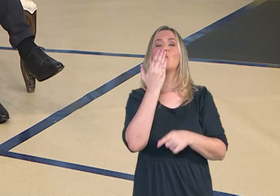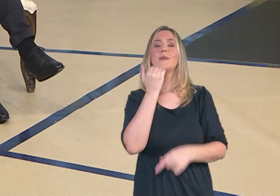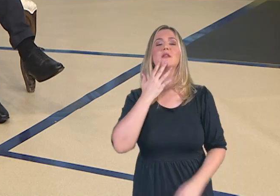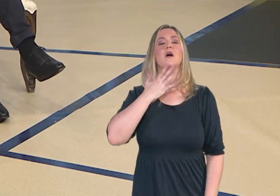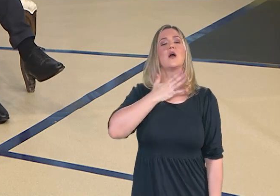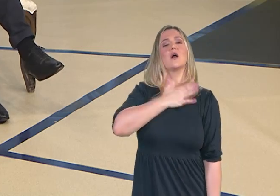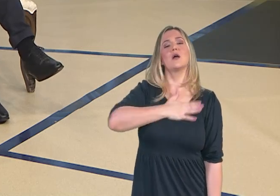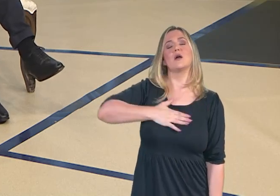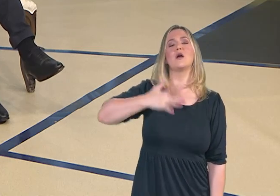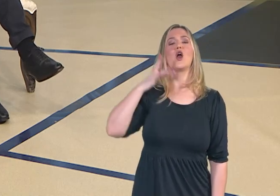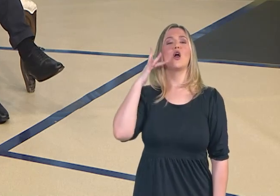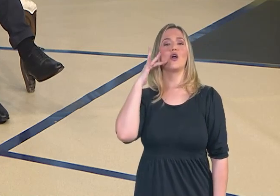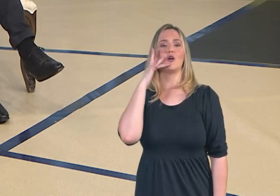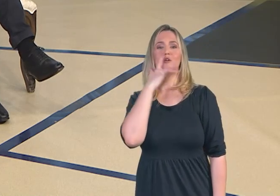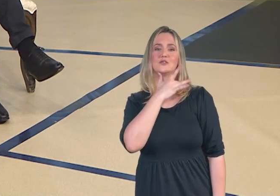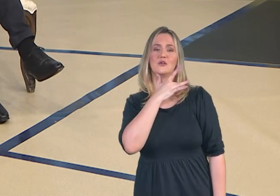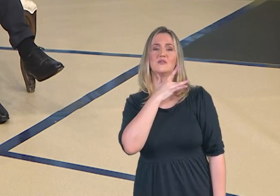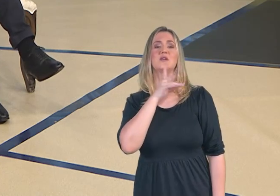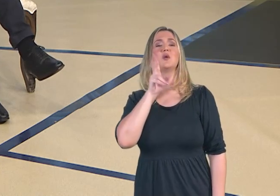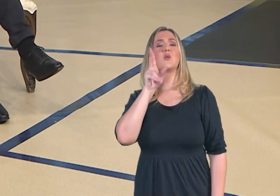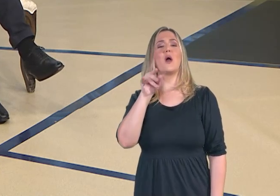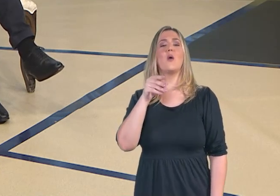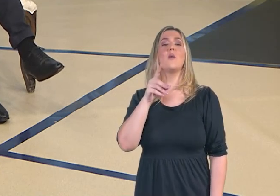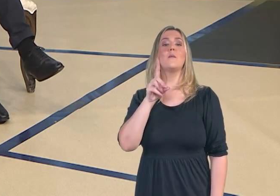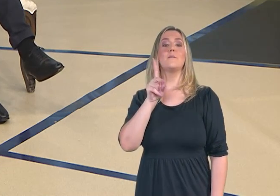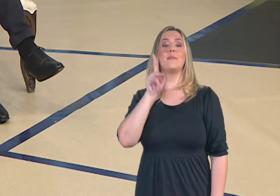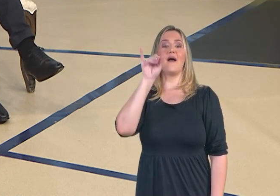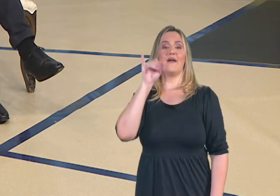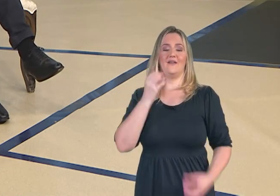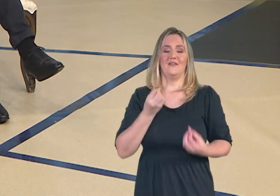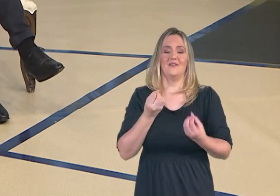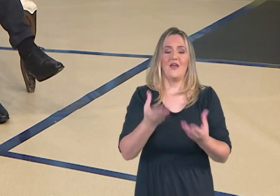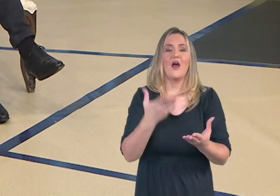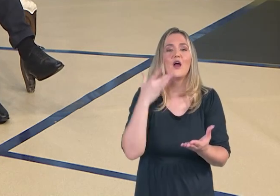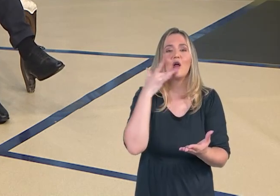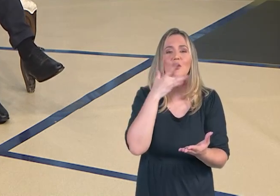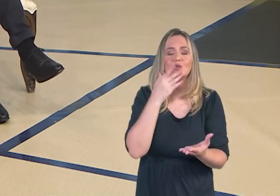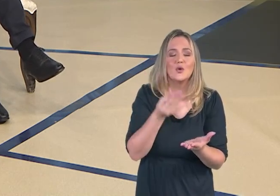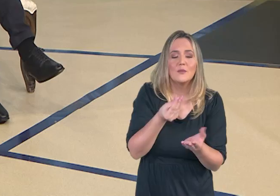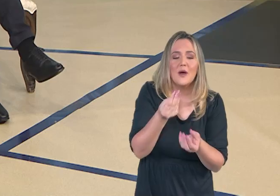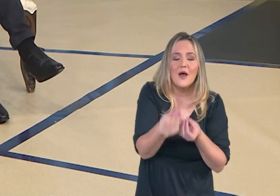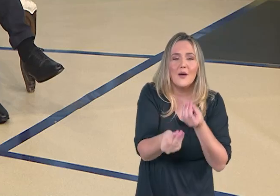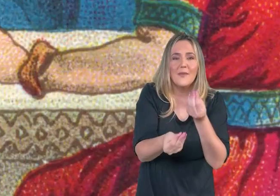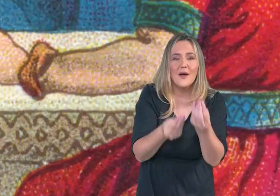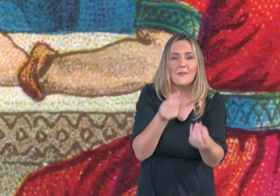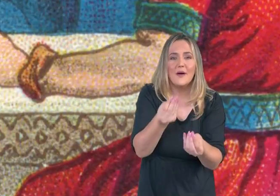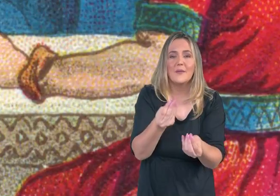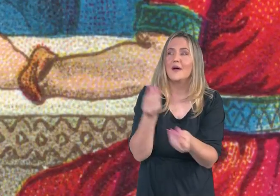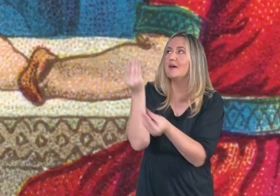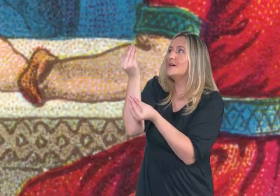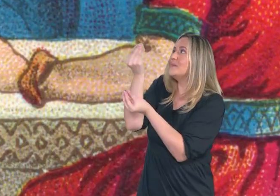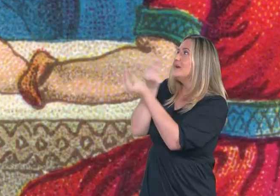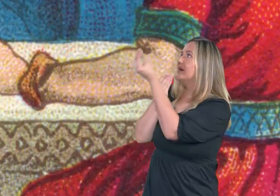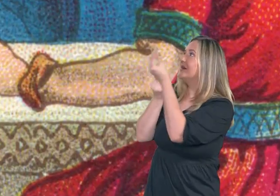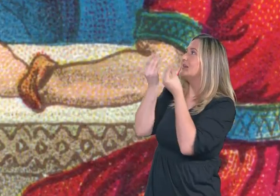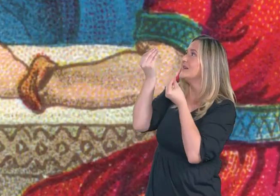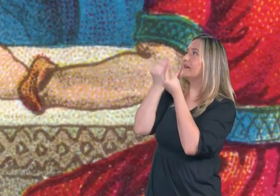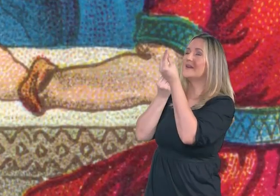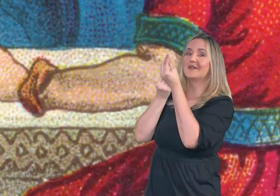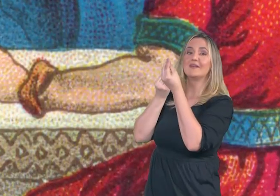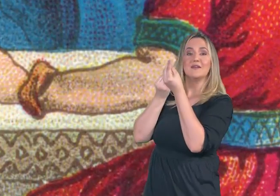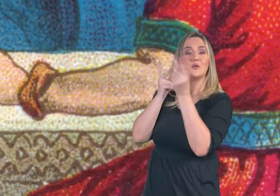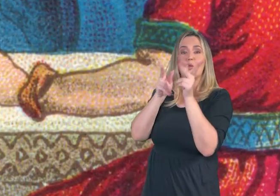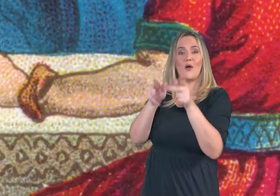de modo que patebag seria o mesmo que guloseima, ou literalmente a comida do pai. E também havia o